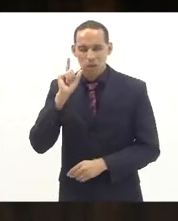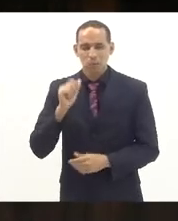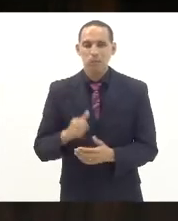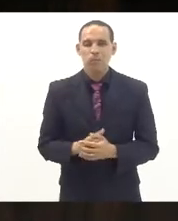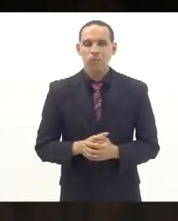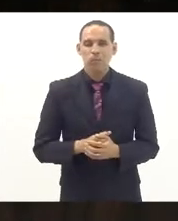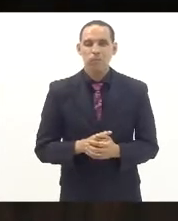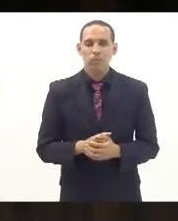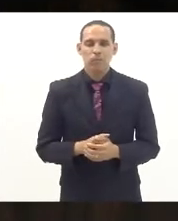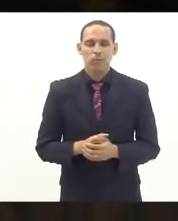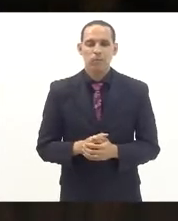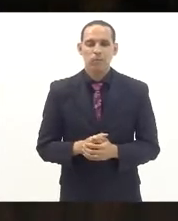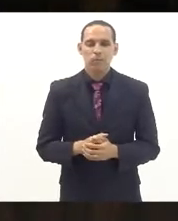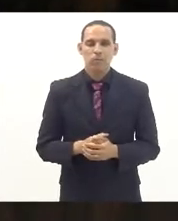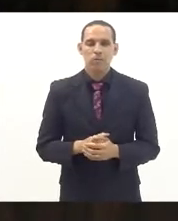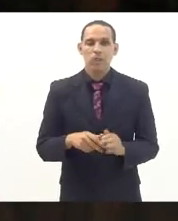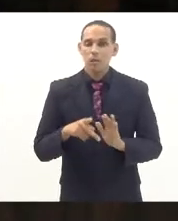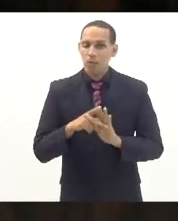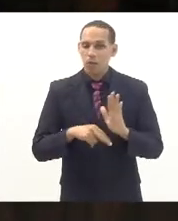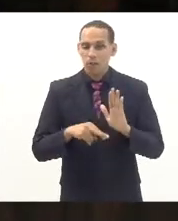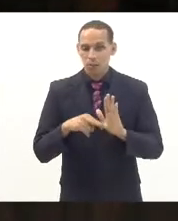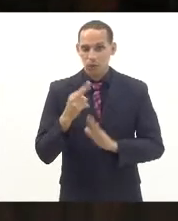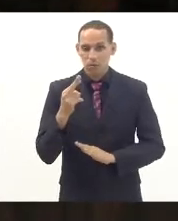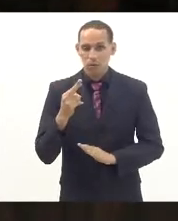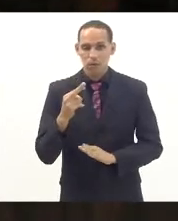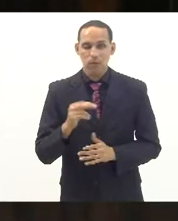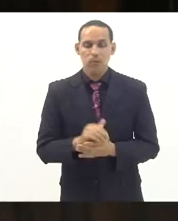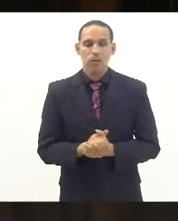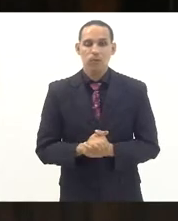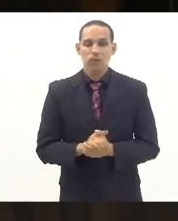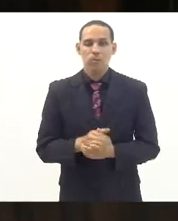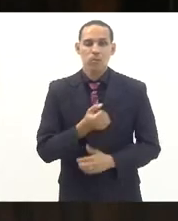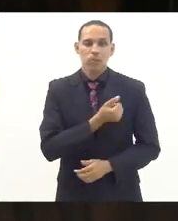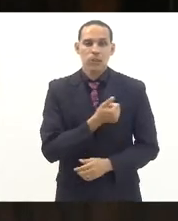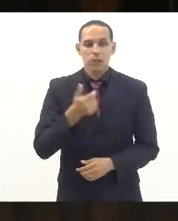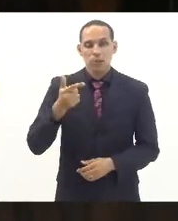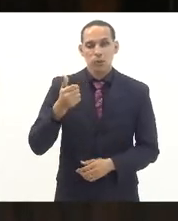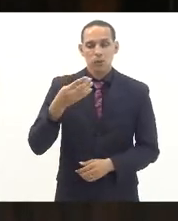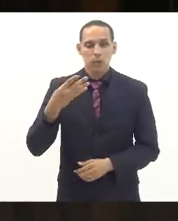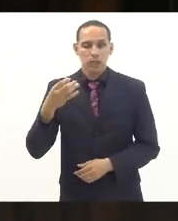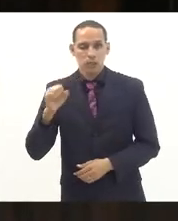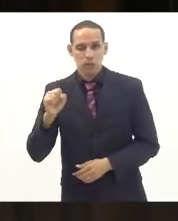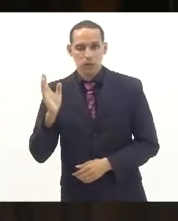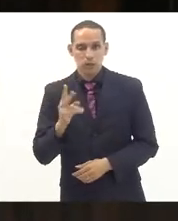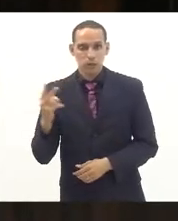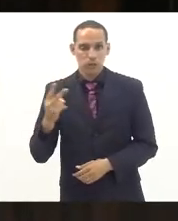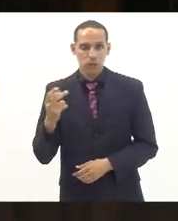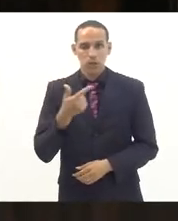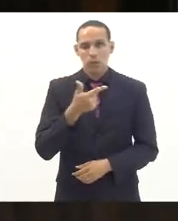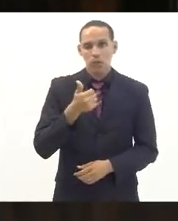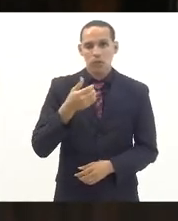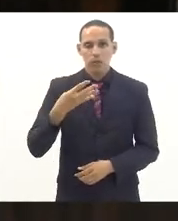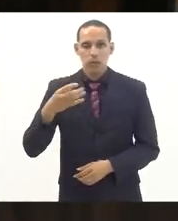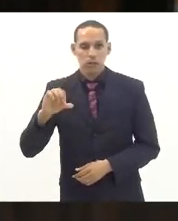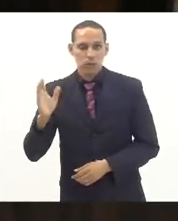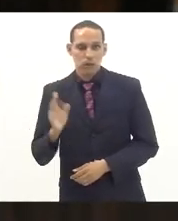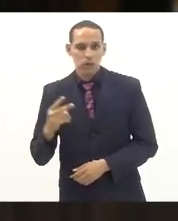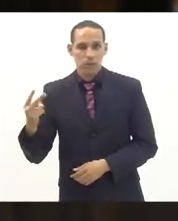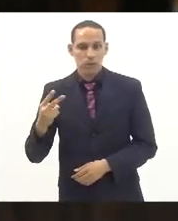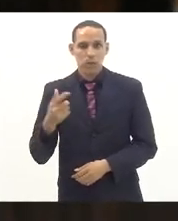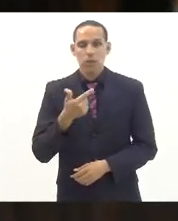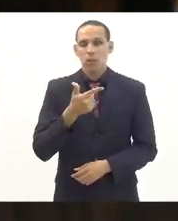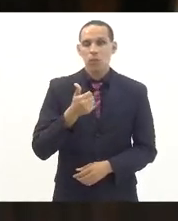2 o projeto de resolução nº 12 48 de 22 1249 de